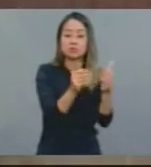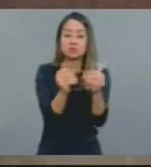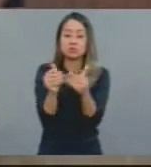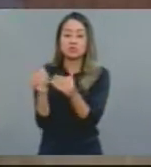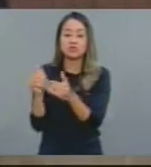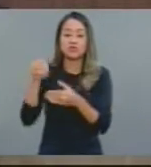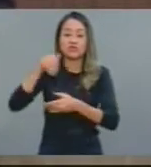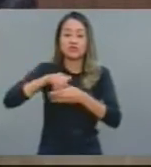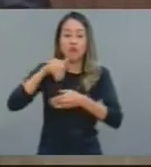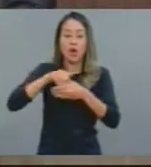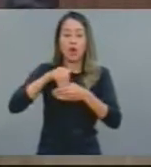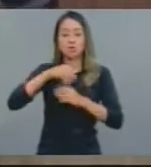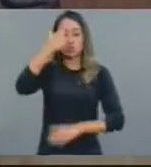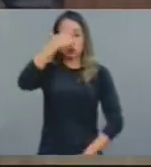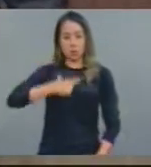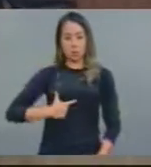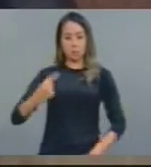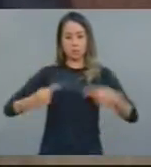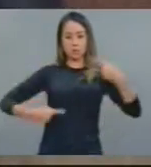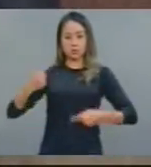são generosas.